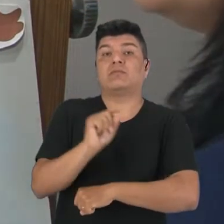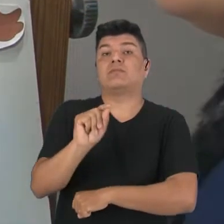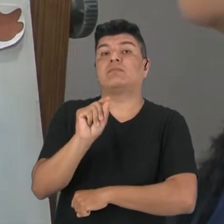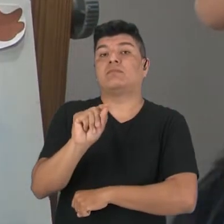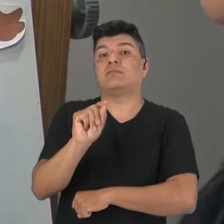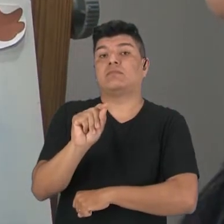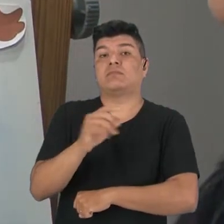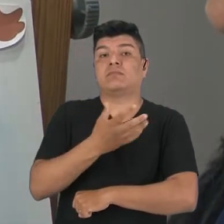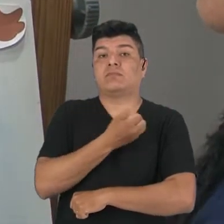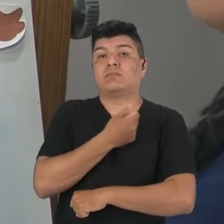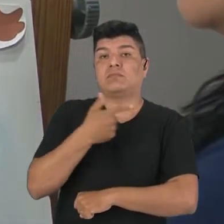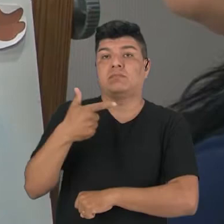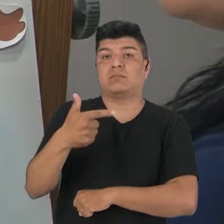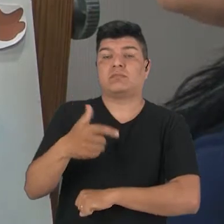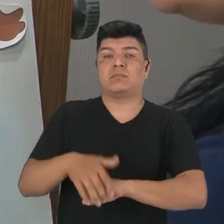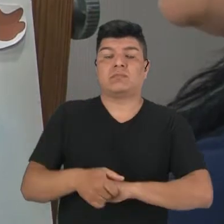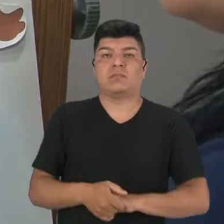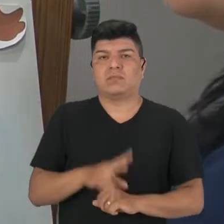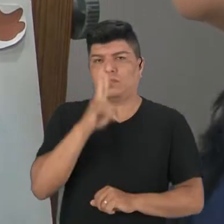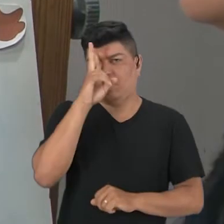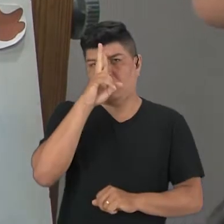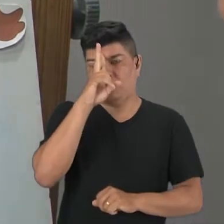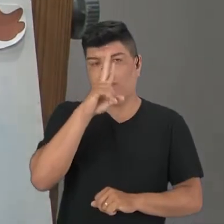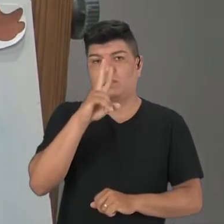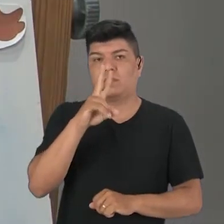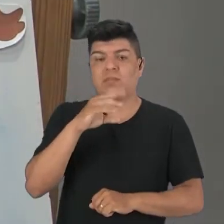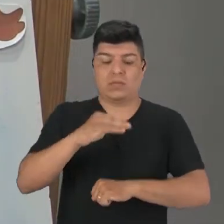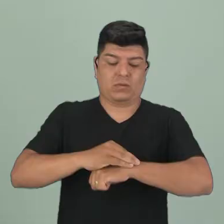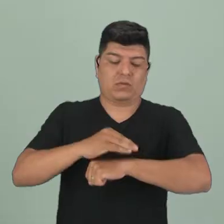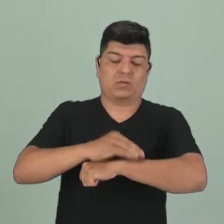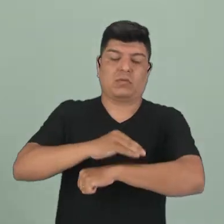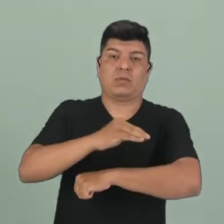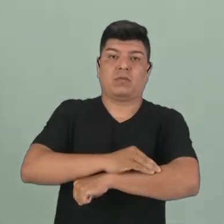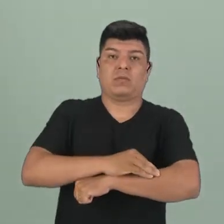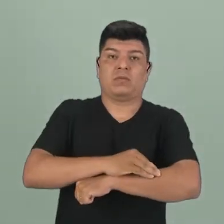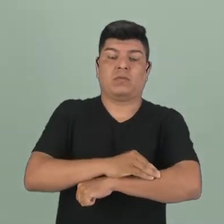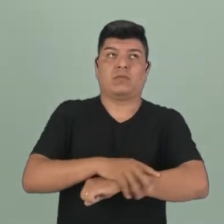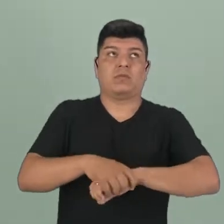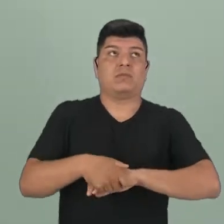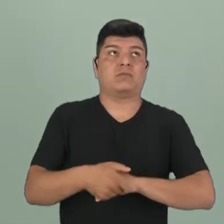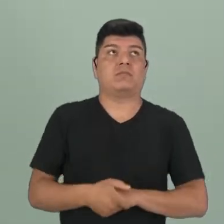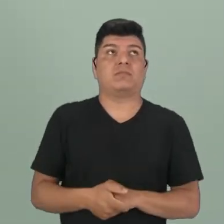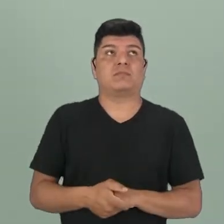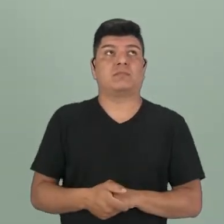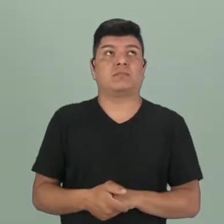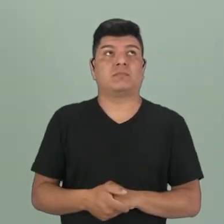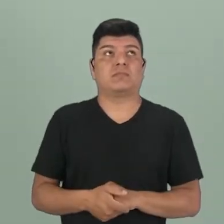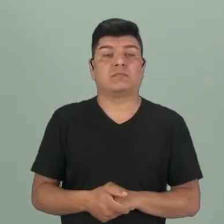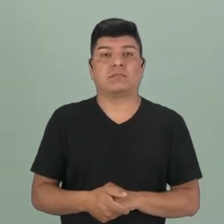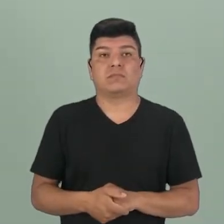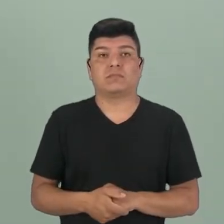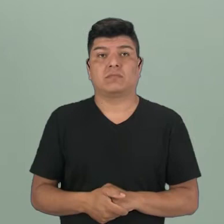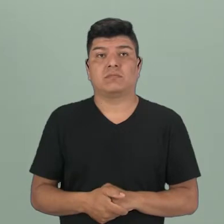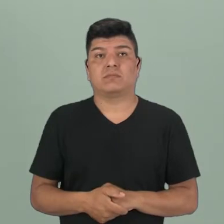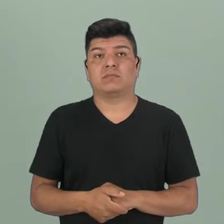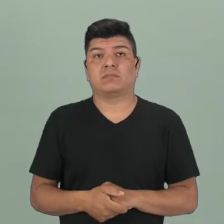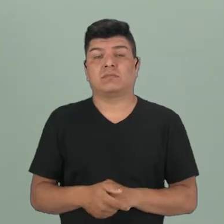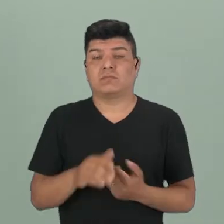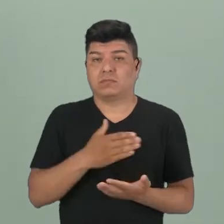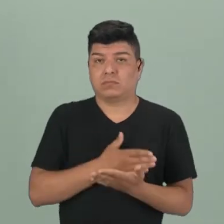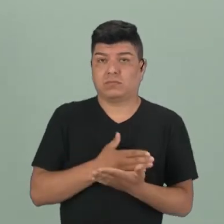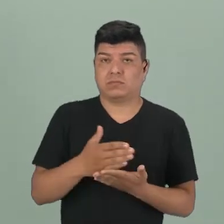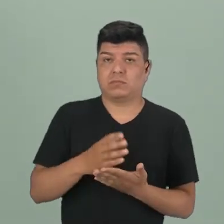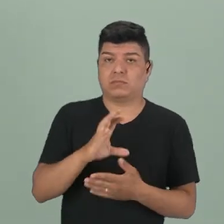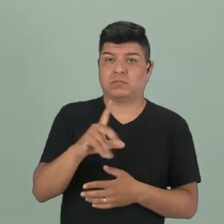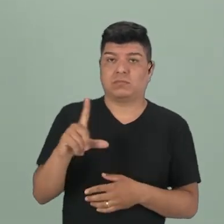consumidor número 2 mas lembrando o sapo quando ele começa lá ingerindo né ele no início